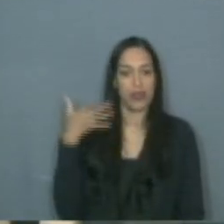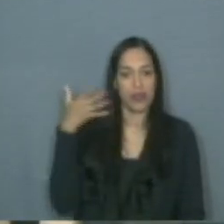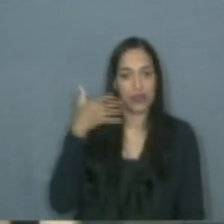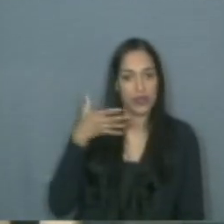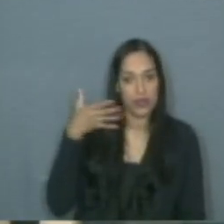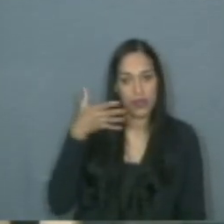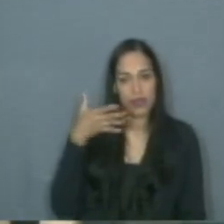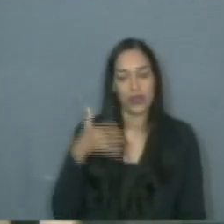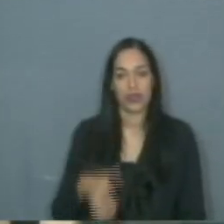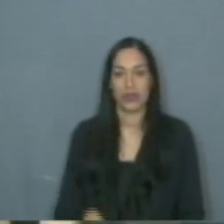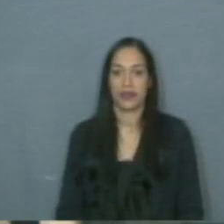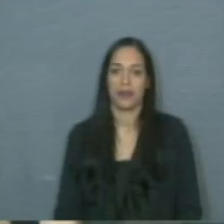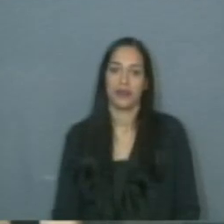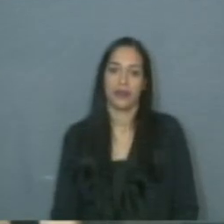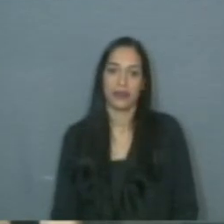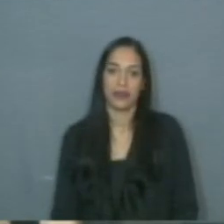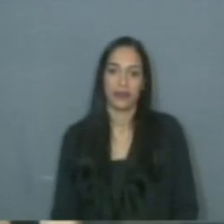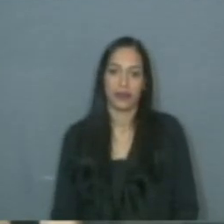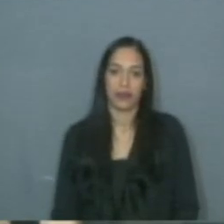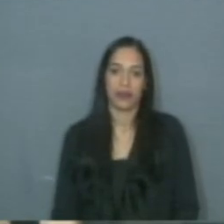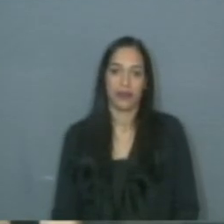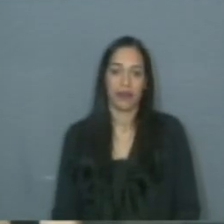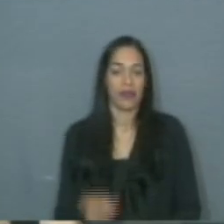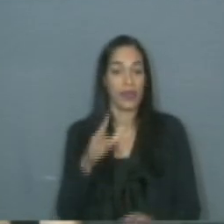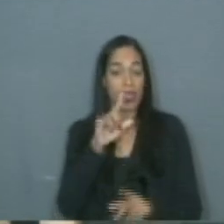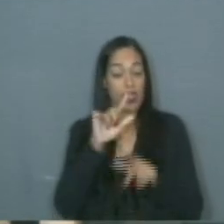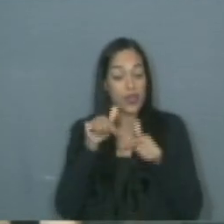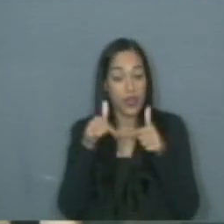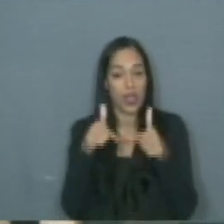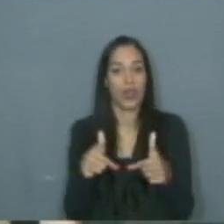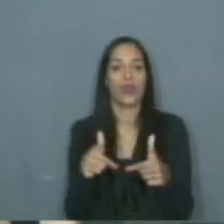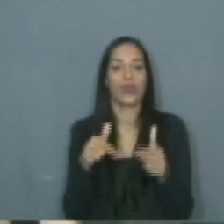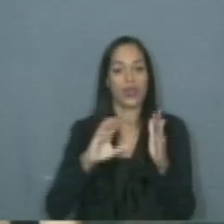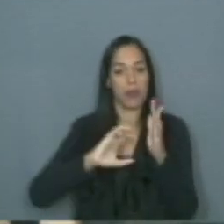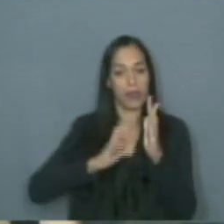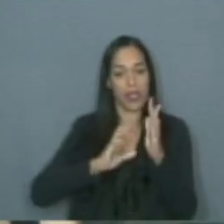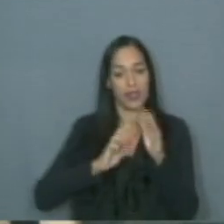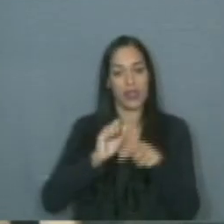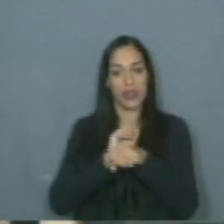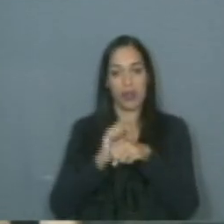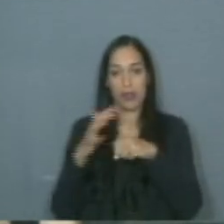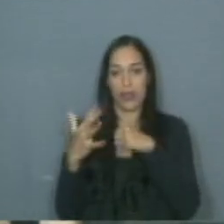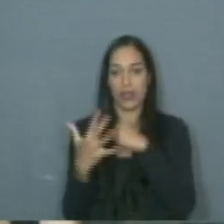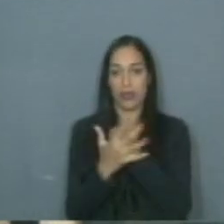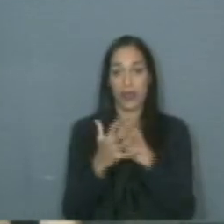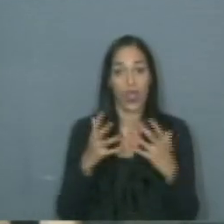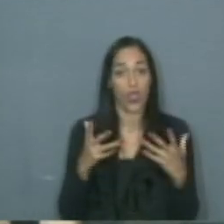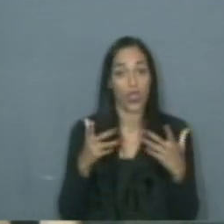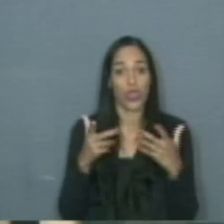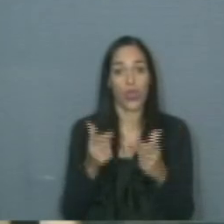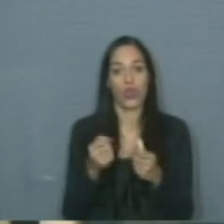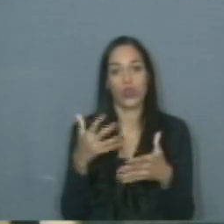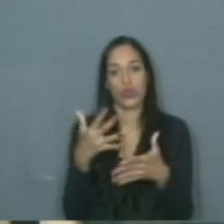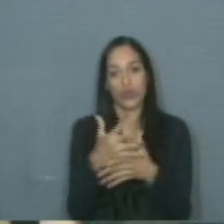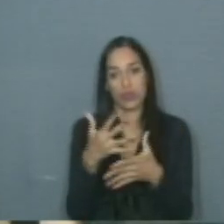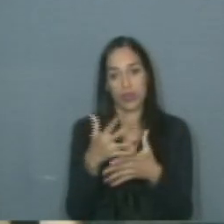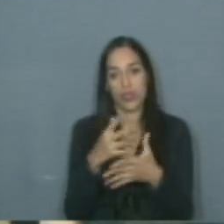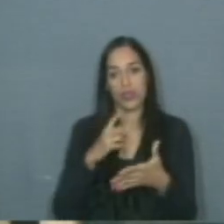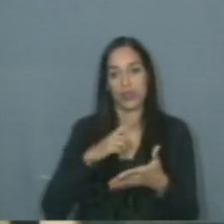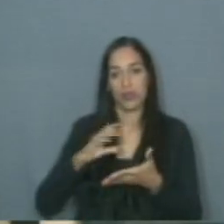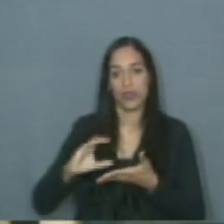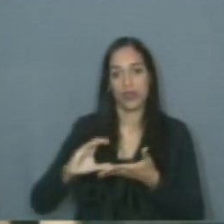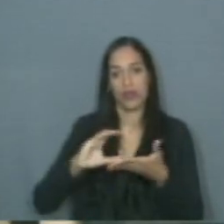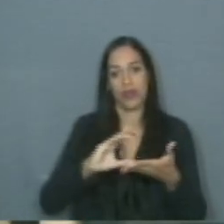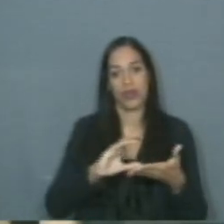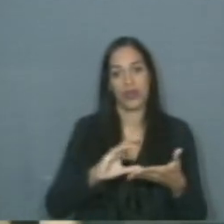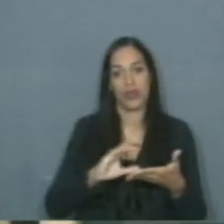Eu queria falar que, independente de sua bandeira partidária, durante a pandemia, todos os municípios receberam recurso do